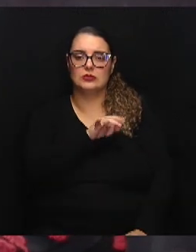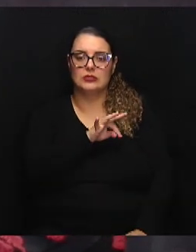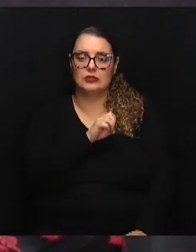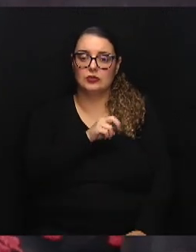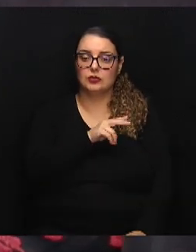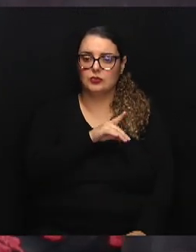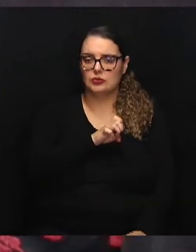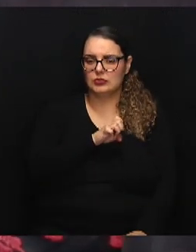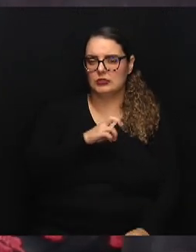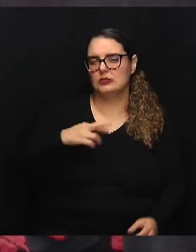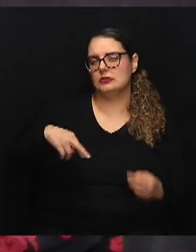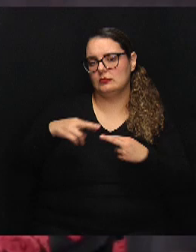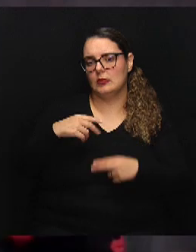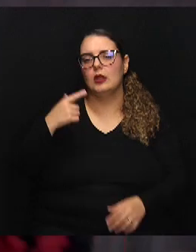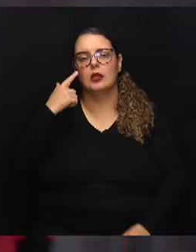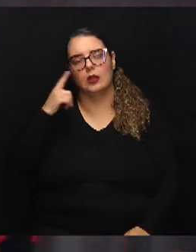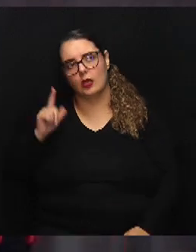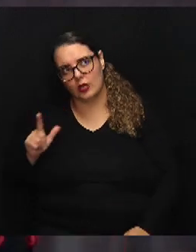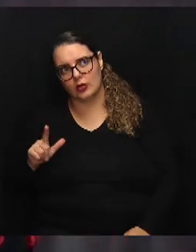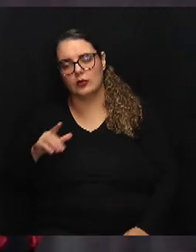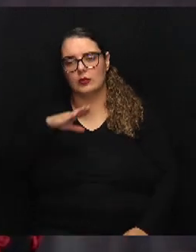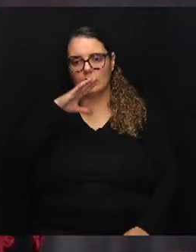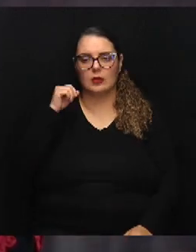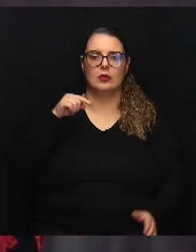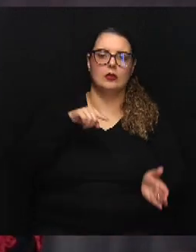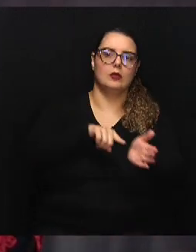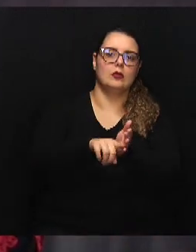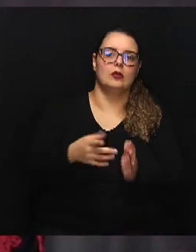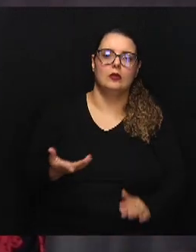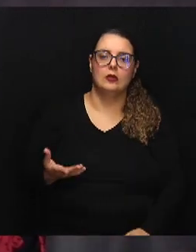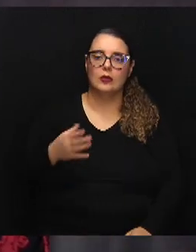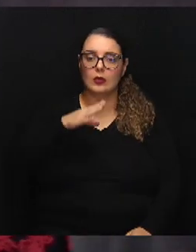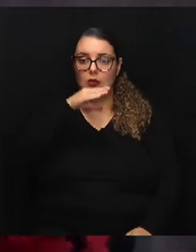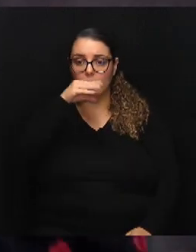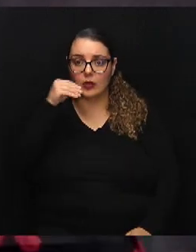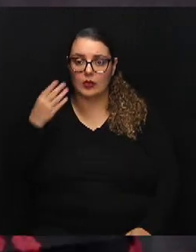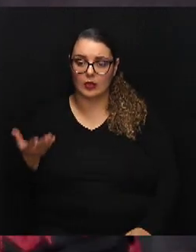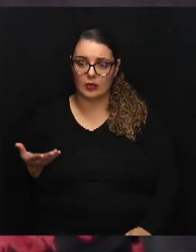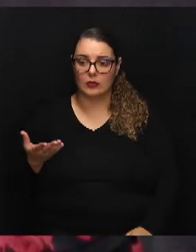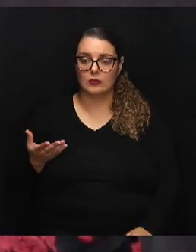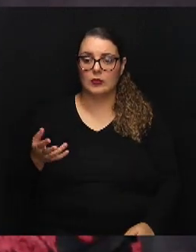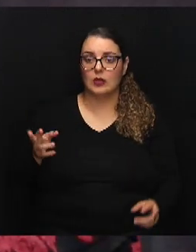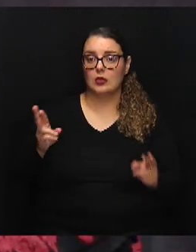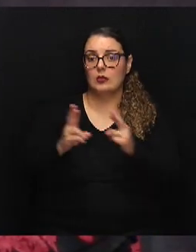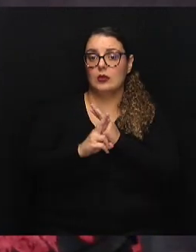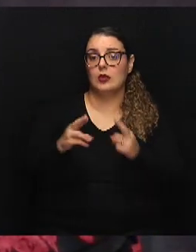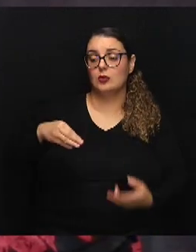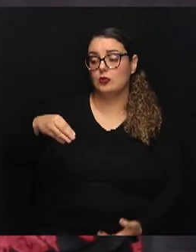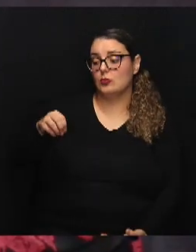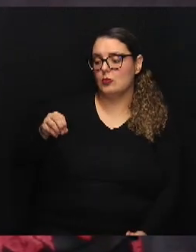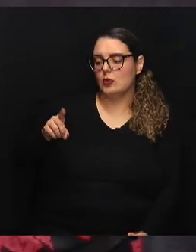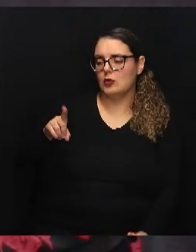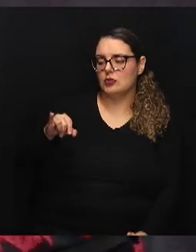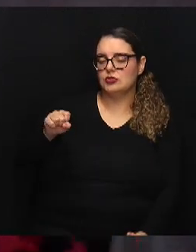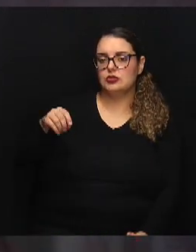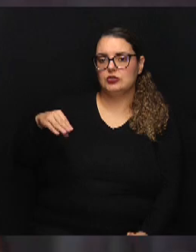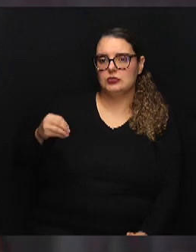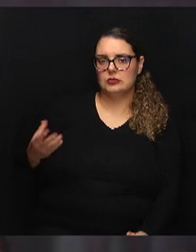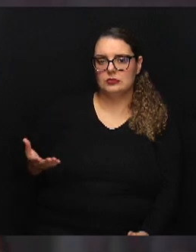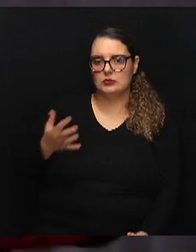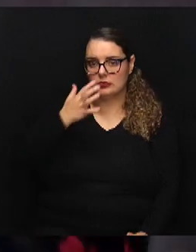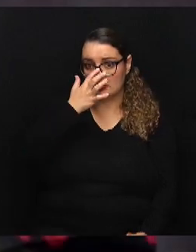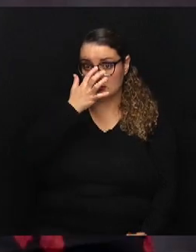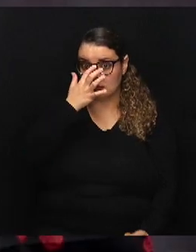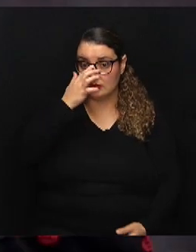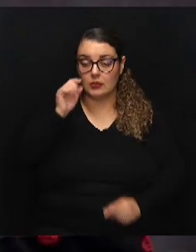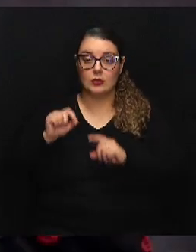assim, claro que para o adolescente, quando você pergunta, o adolescente, né, é muito ligado no modismo, né? Muito ligado no o que é mais